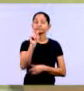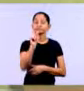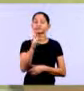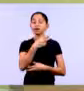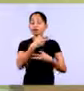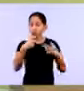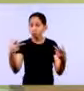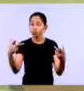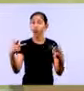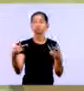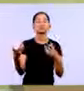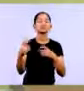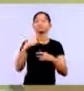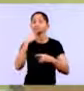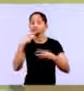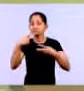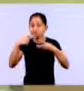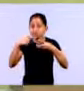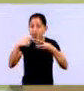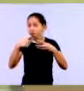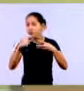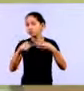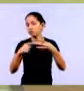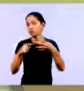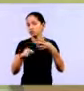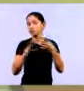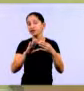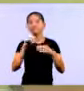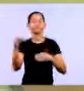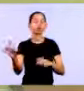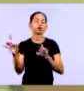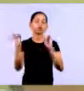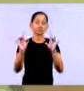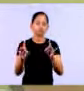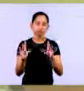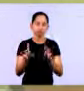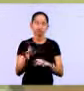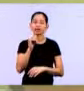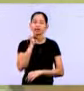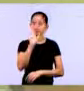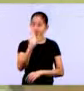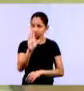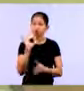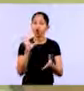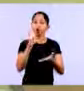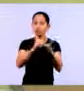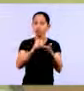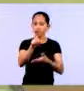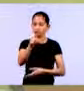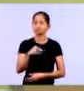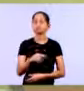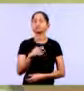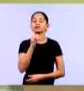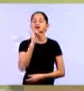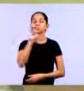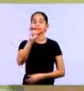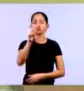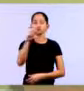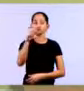exceções em relação ao princípio da legalidade, em relação ao princípio da anterioridade. Anotem aí. As